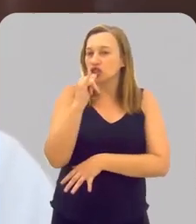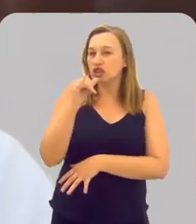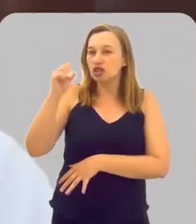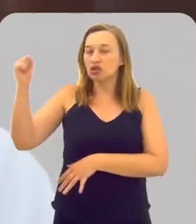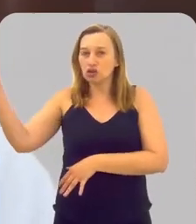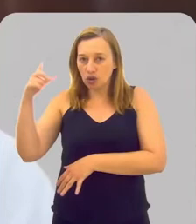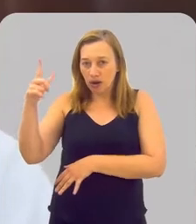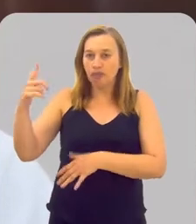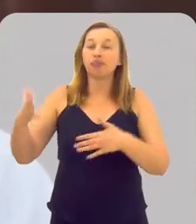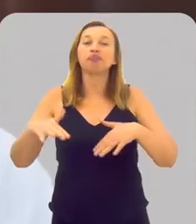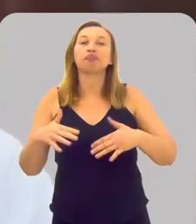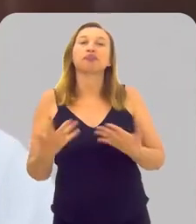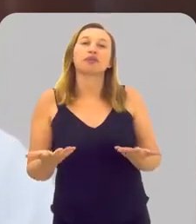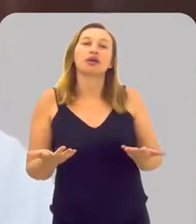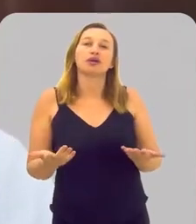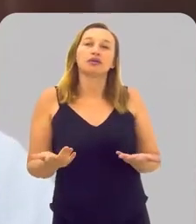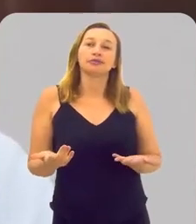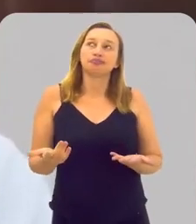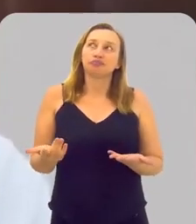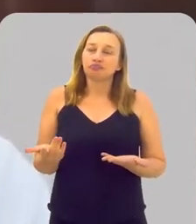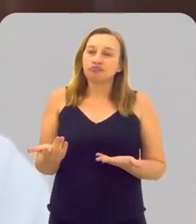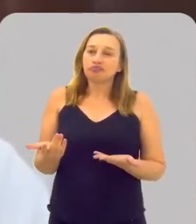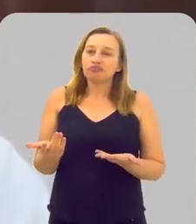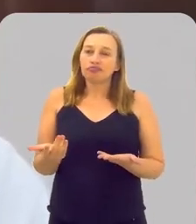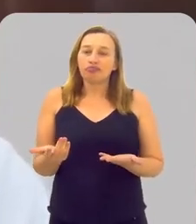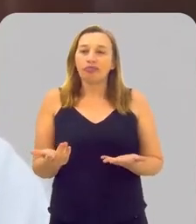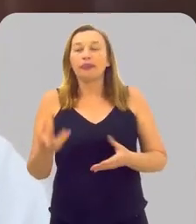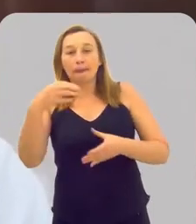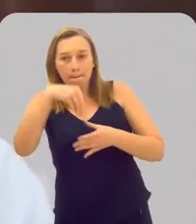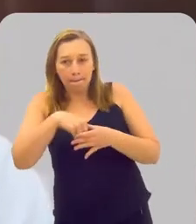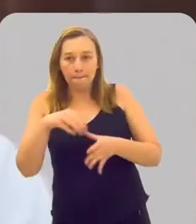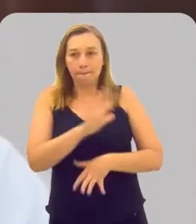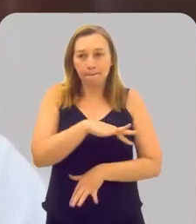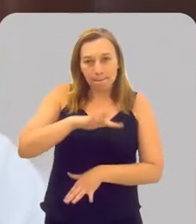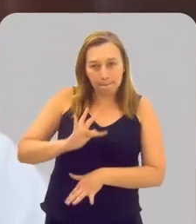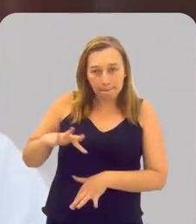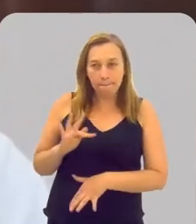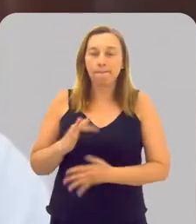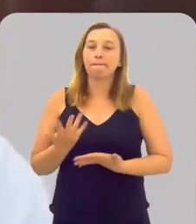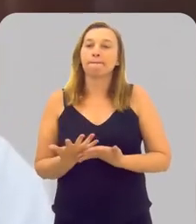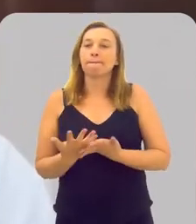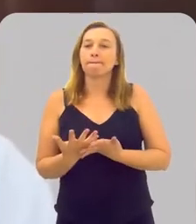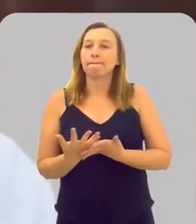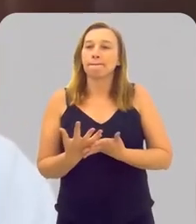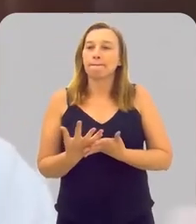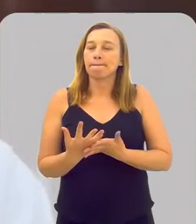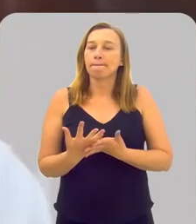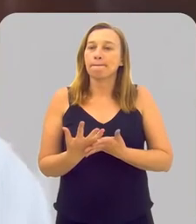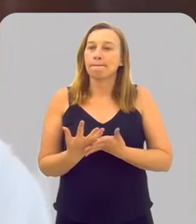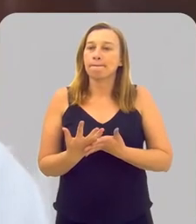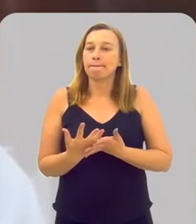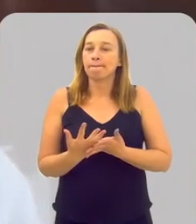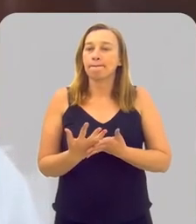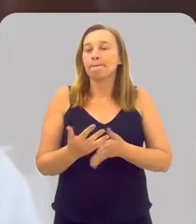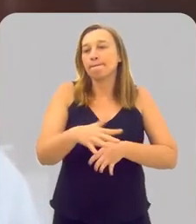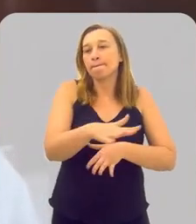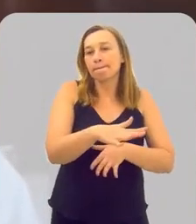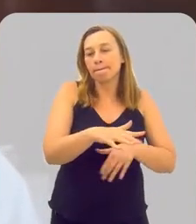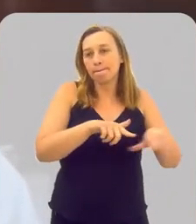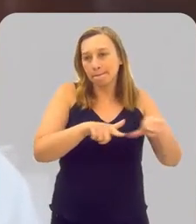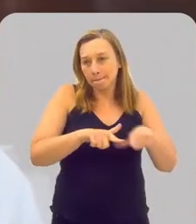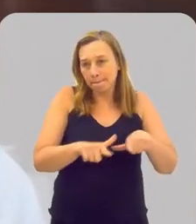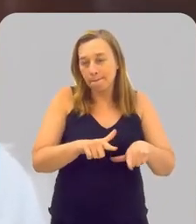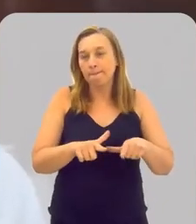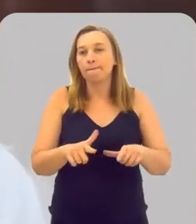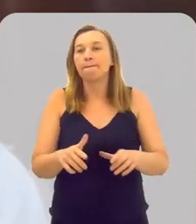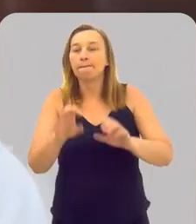energia solar. E aí, para isso, a gente lá dentro do aqui dentro da Firjan, que atua em